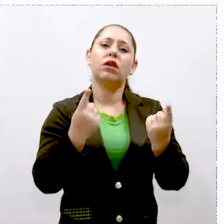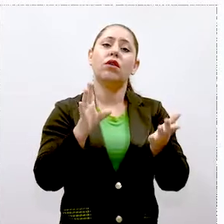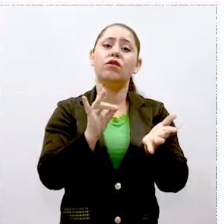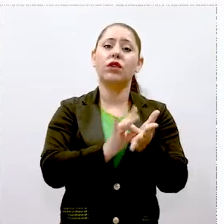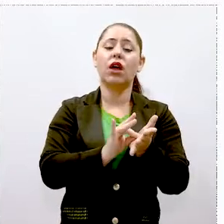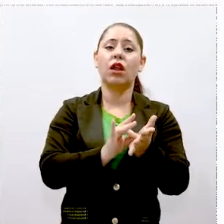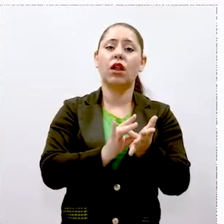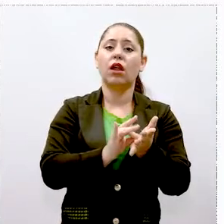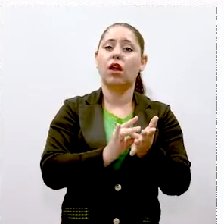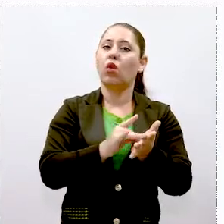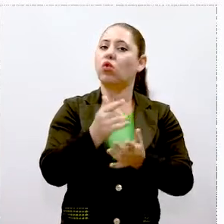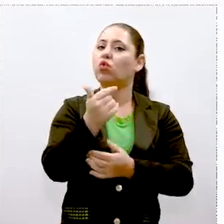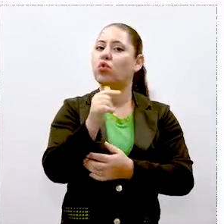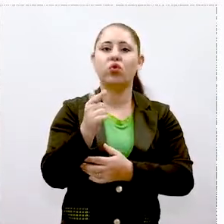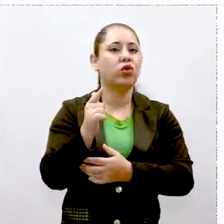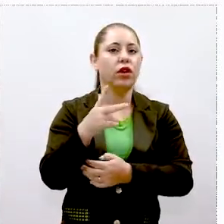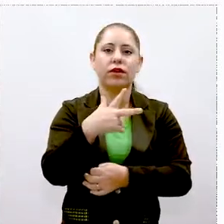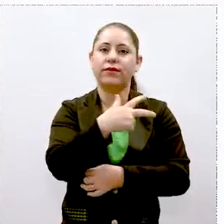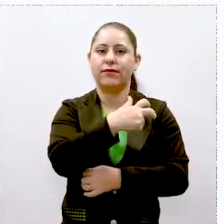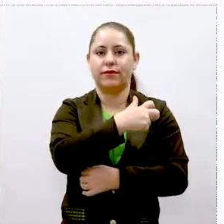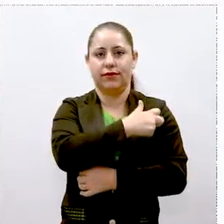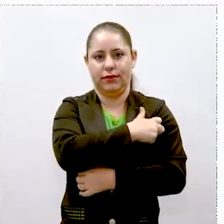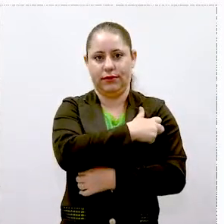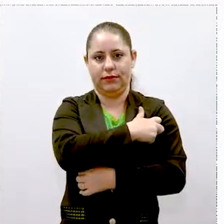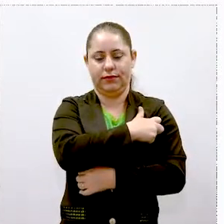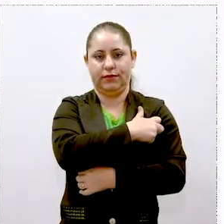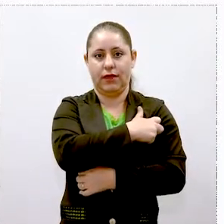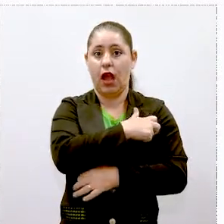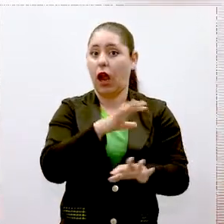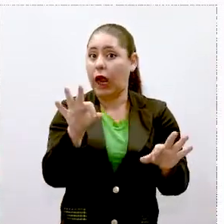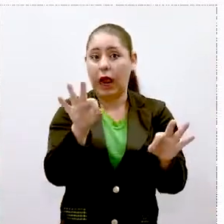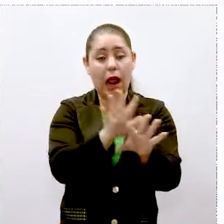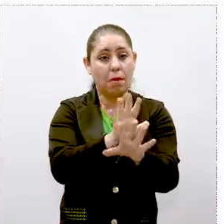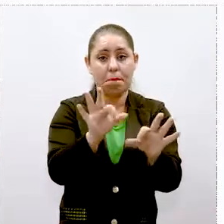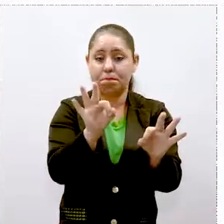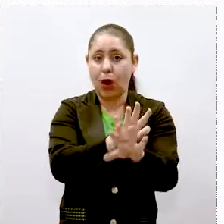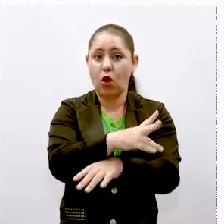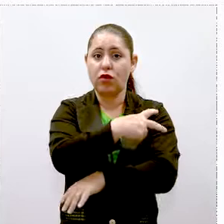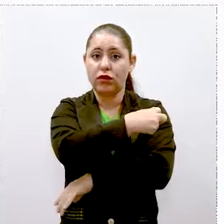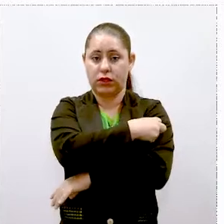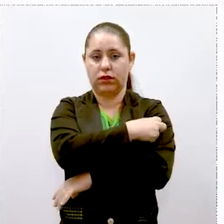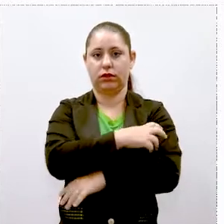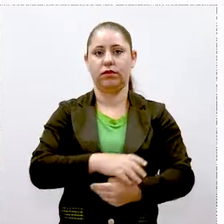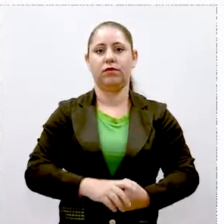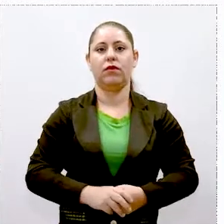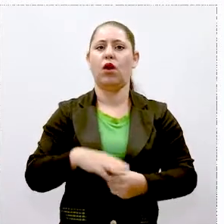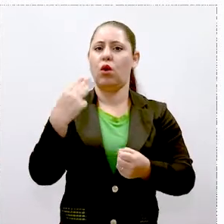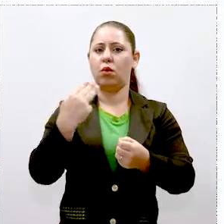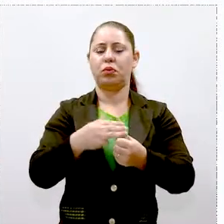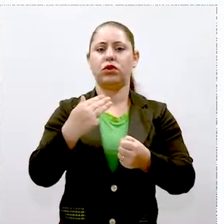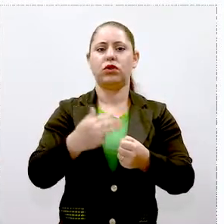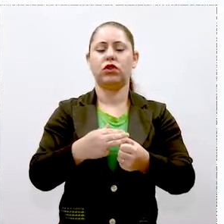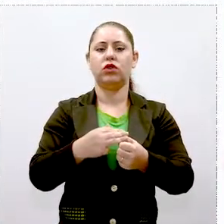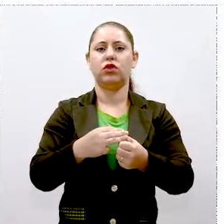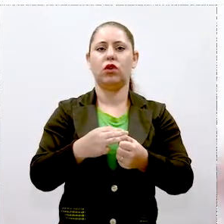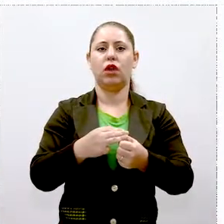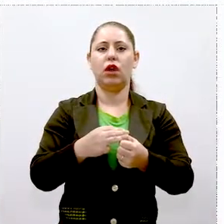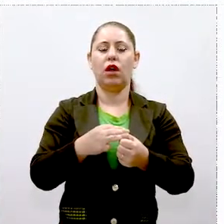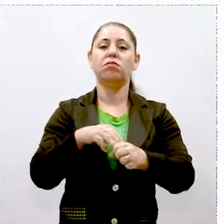a realidade é que não existe vacina. Acabou a vacina, os municípios